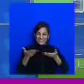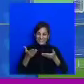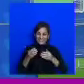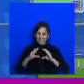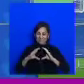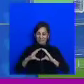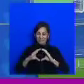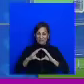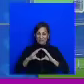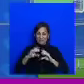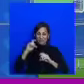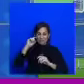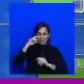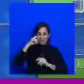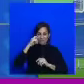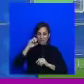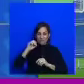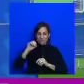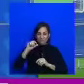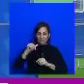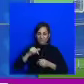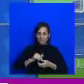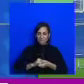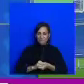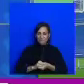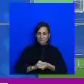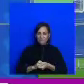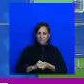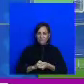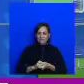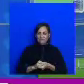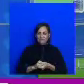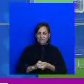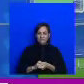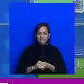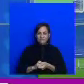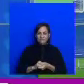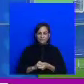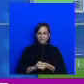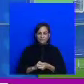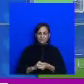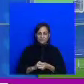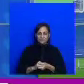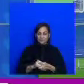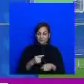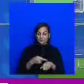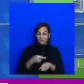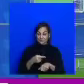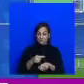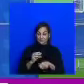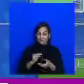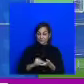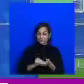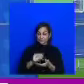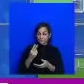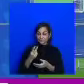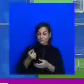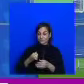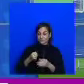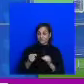sorte. Bola preta, 07. Preta, 07. Agora, faltam 2